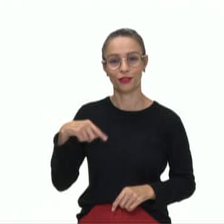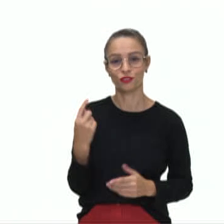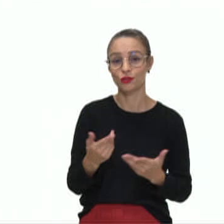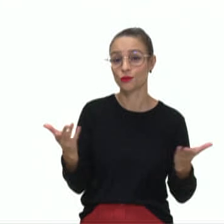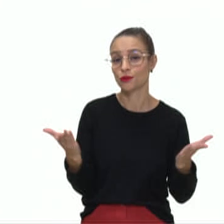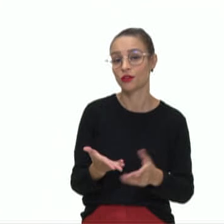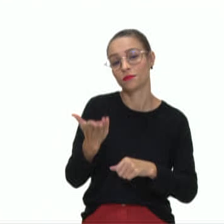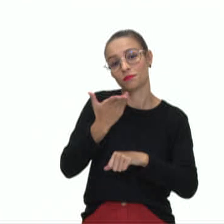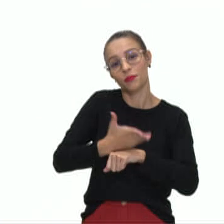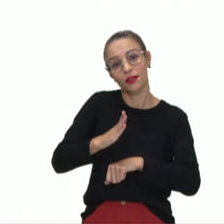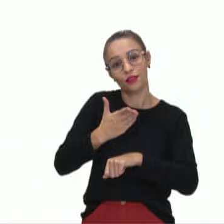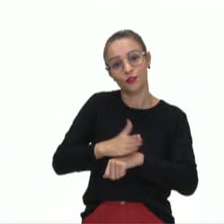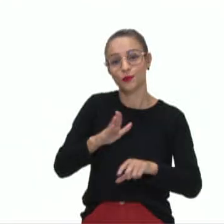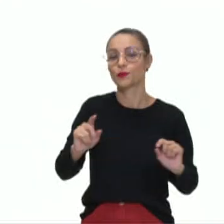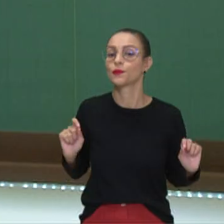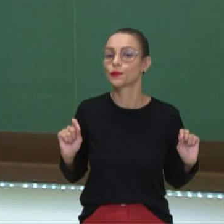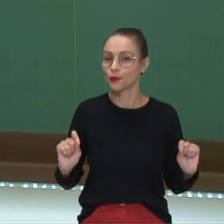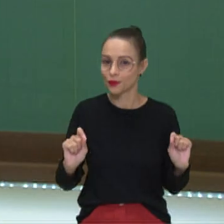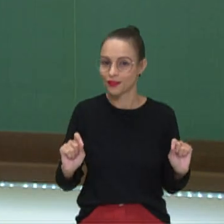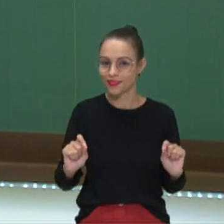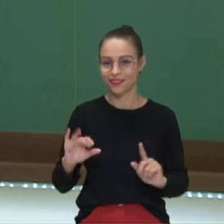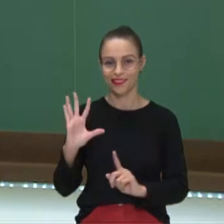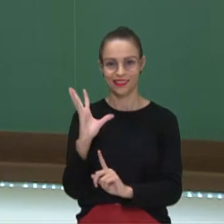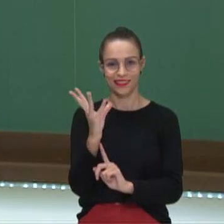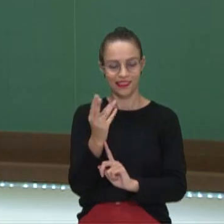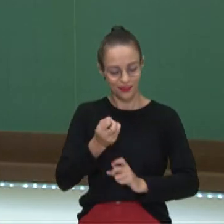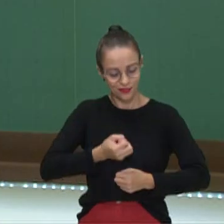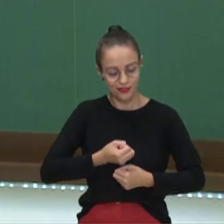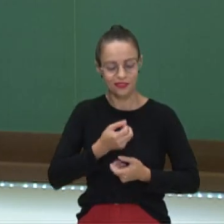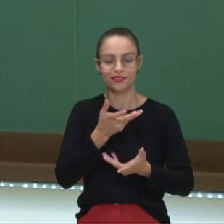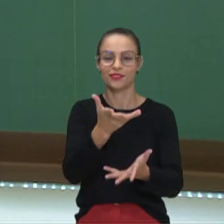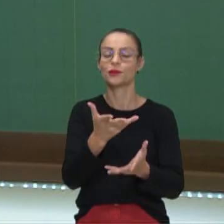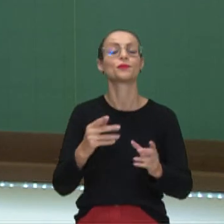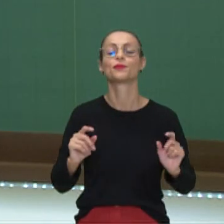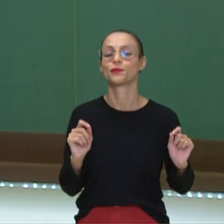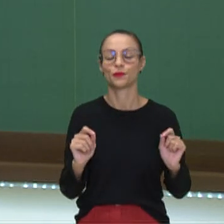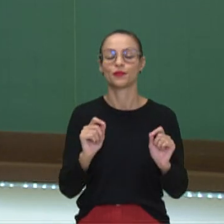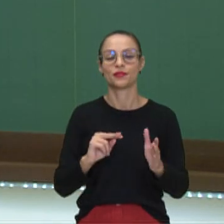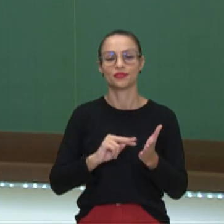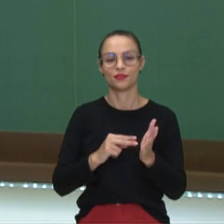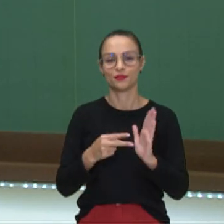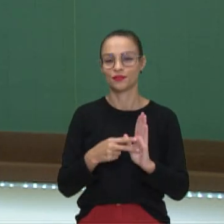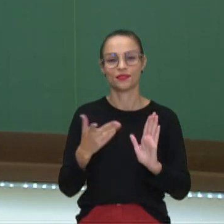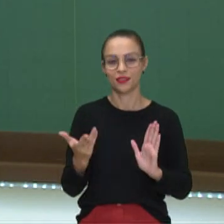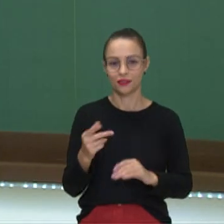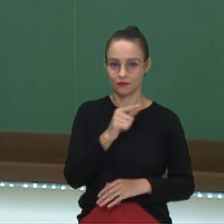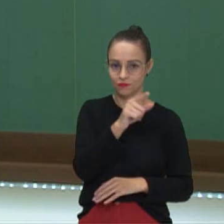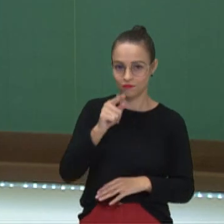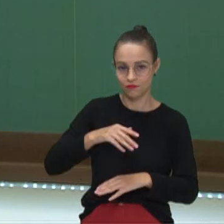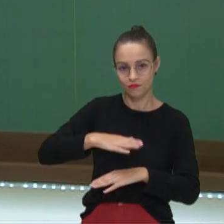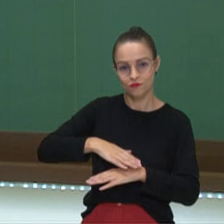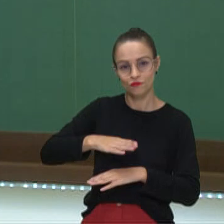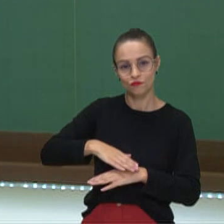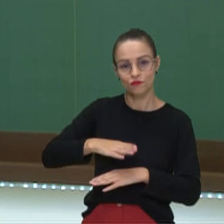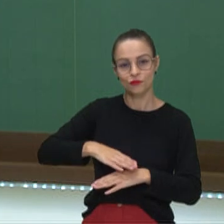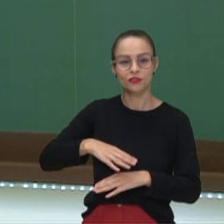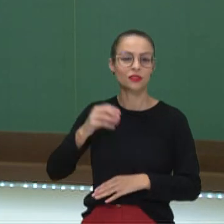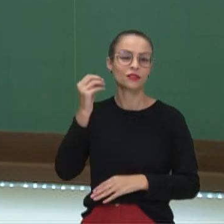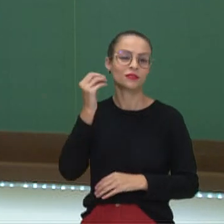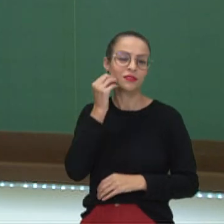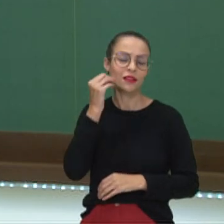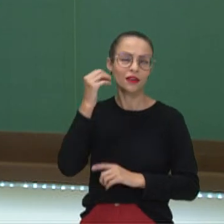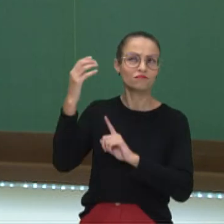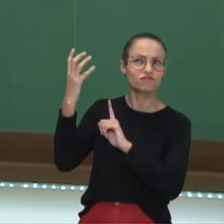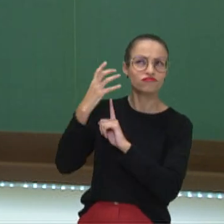né? Nós praticamos o quê? Arte em ação, né? Arte em ação, qual foi a ideia? Da gente trazer um pouquinho dessa arte